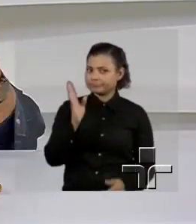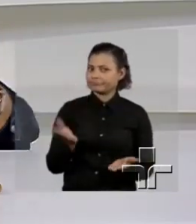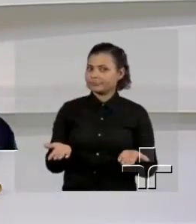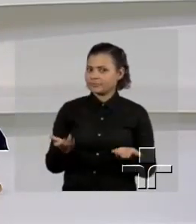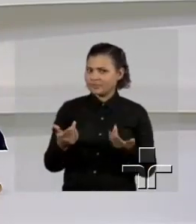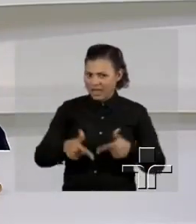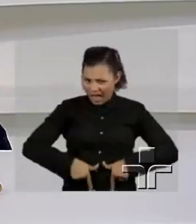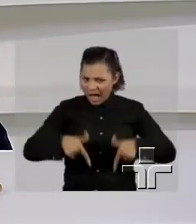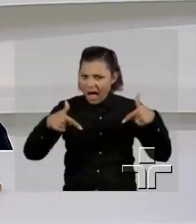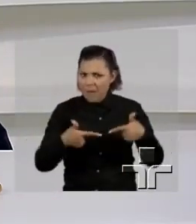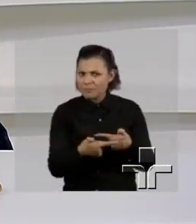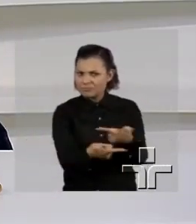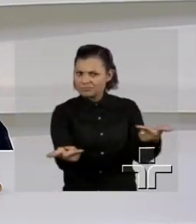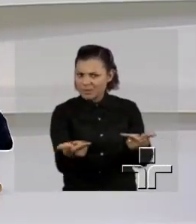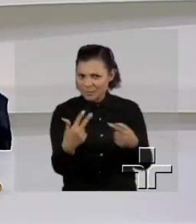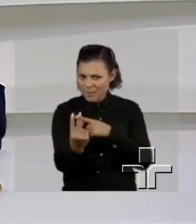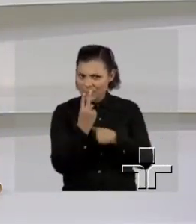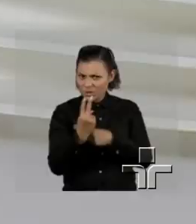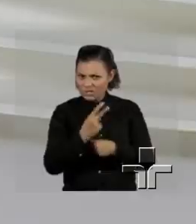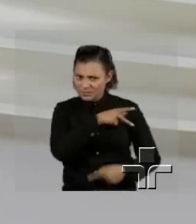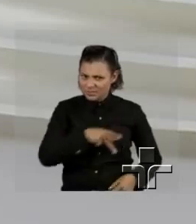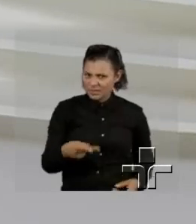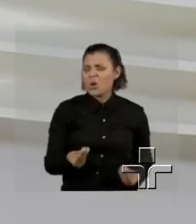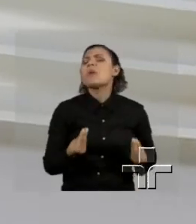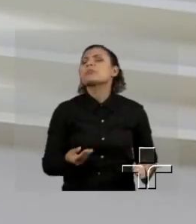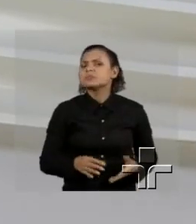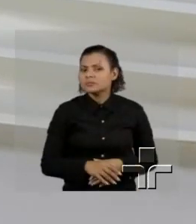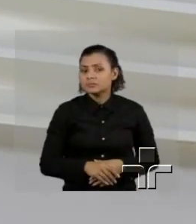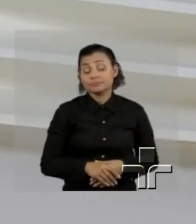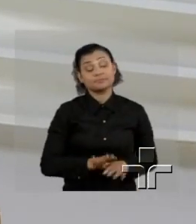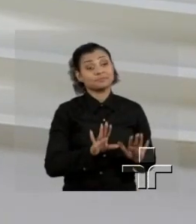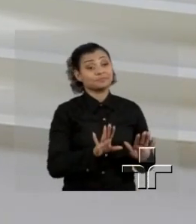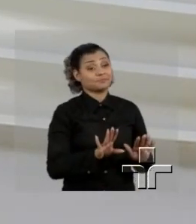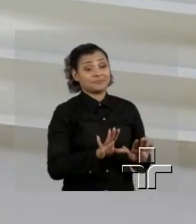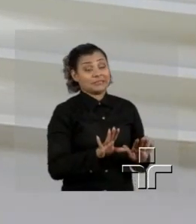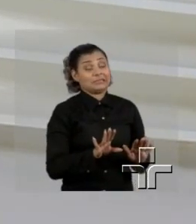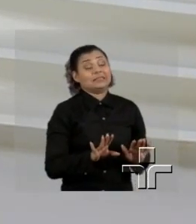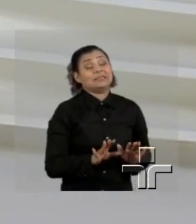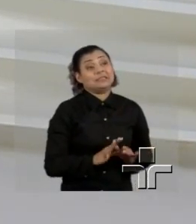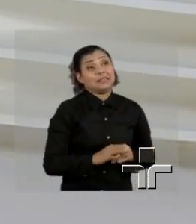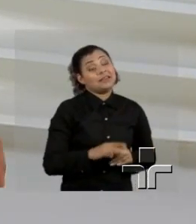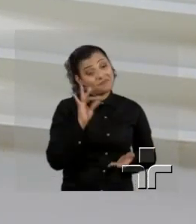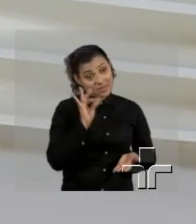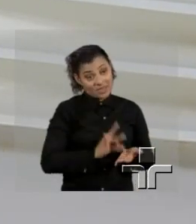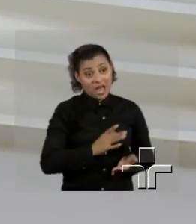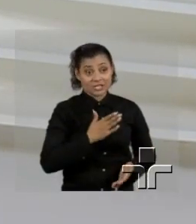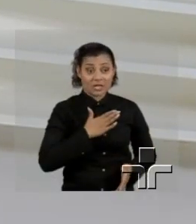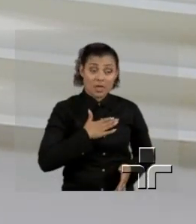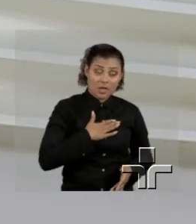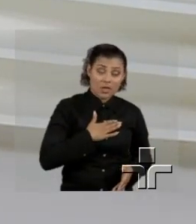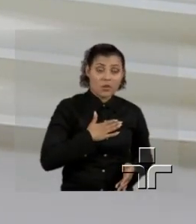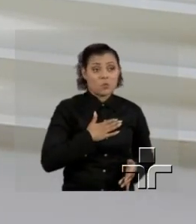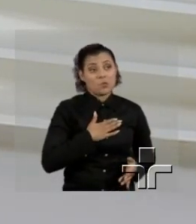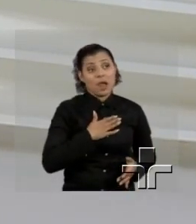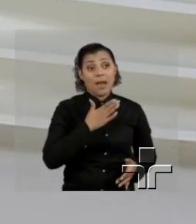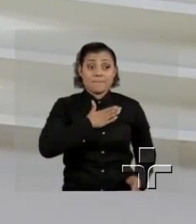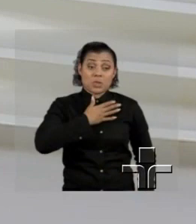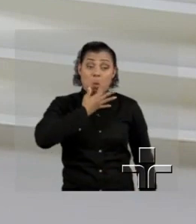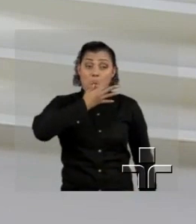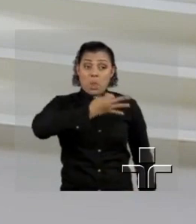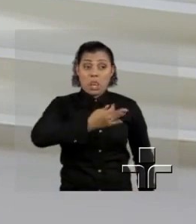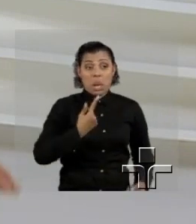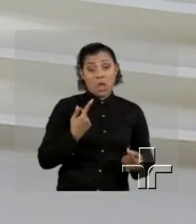atenção aqui para a doutrinação das forças de segurança, para a politização das Forças Armadas, mas eu queria chamar a atenção do senhor para